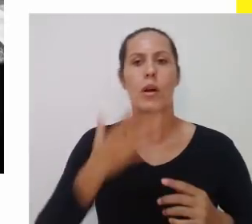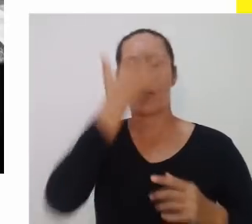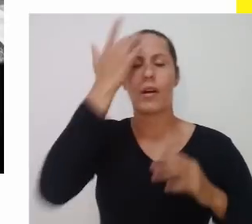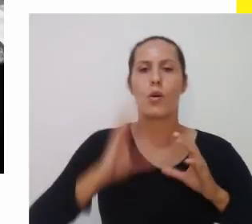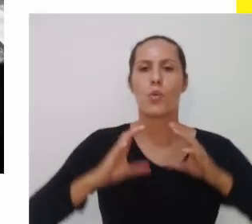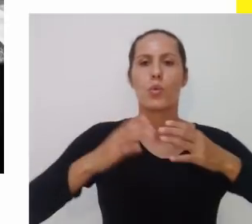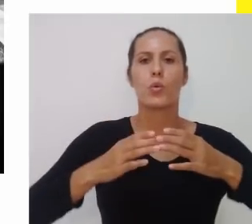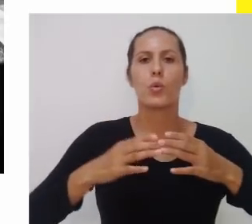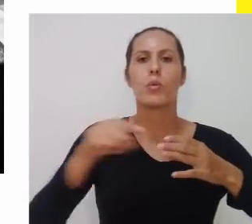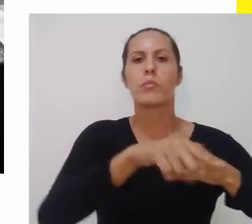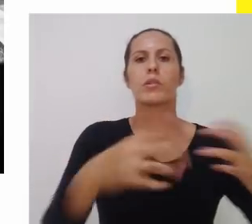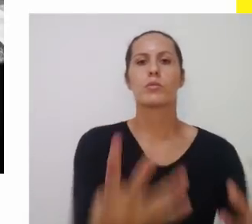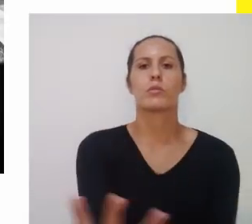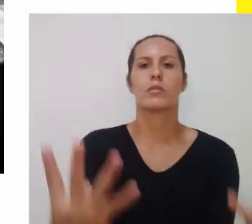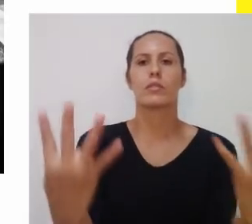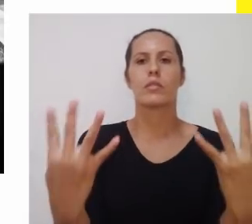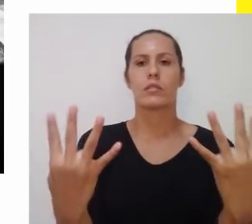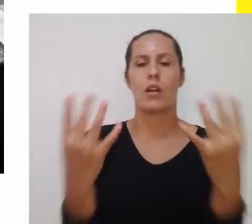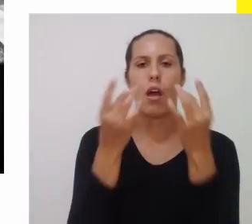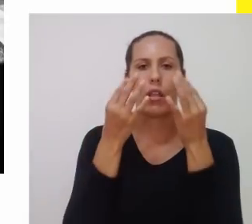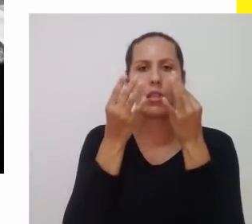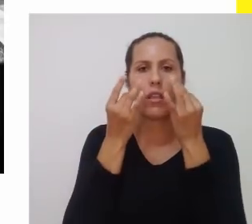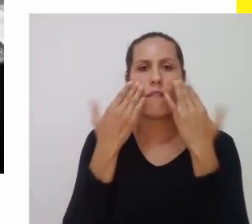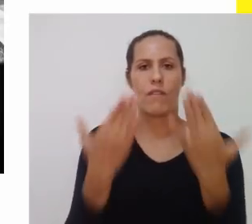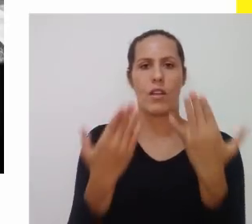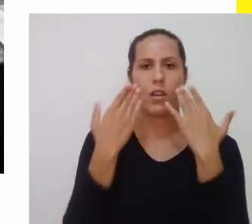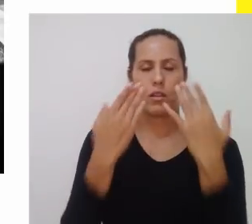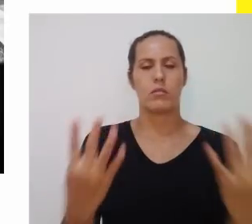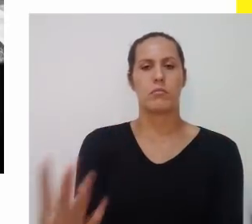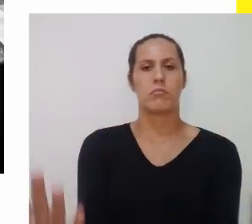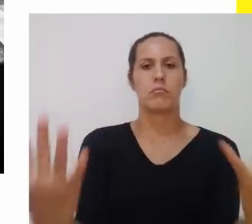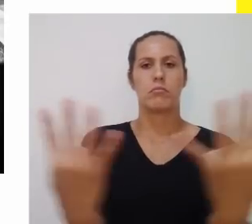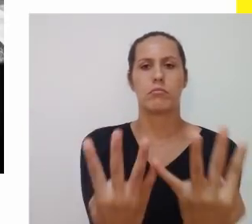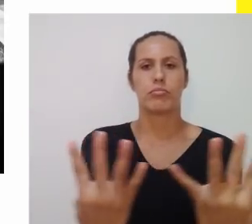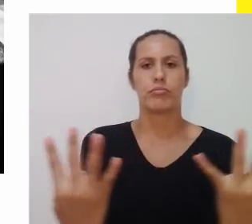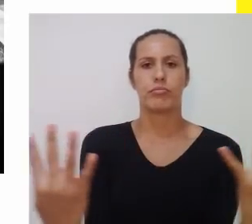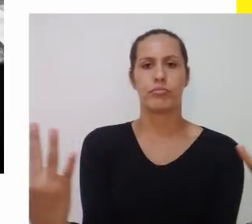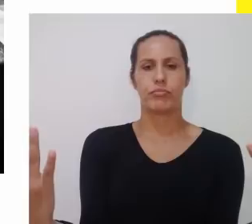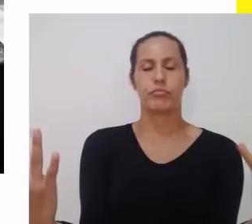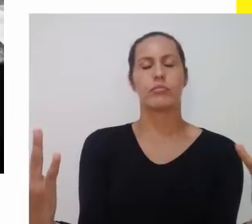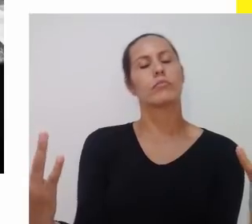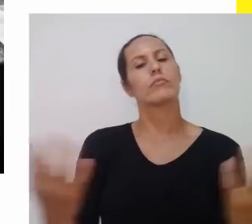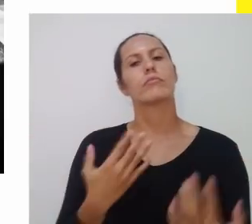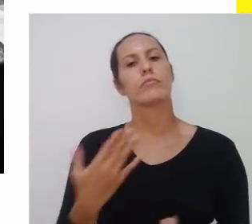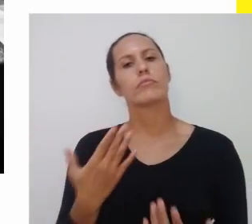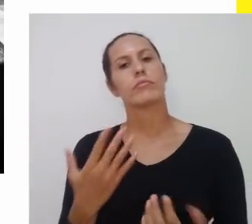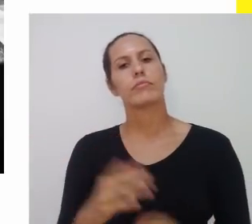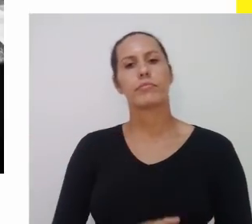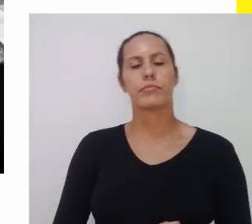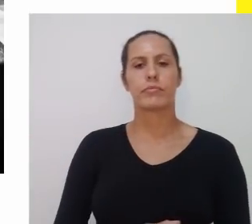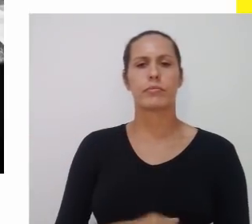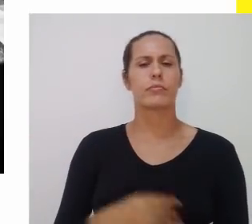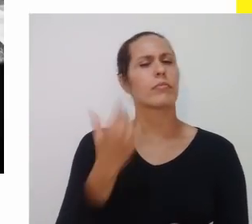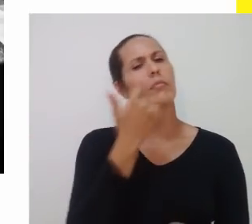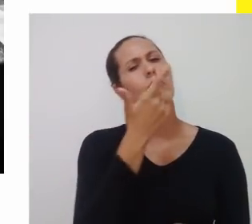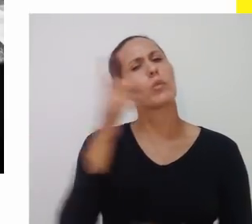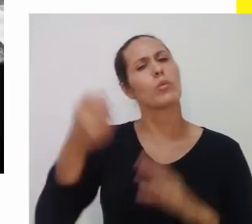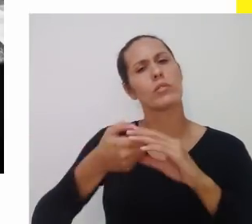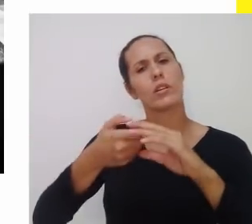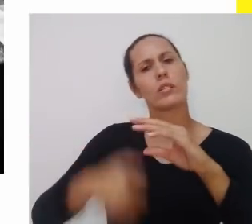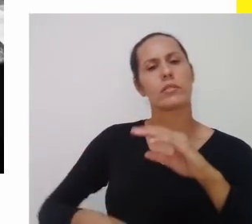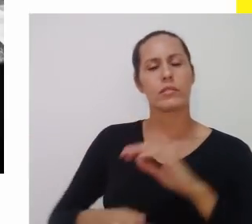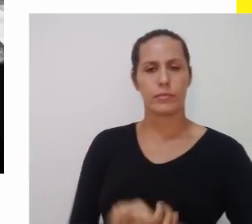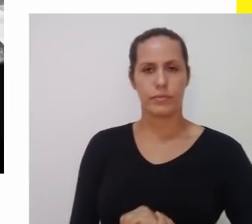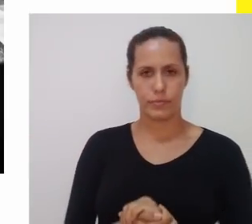Ou o público fica de frente para os músicos, pode-se fazer uma roda, ou os músicos ficam de frente para os